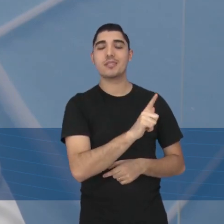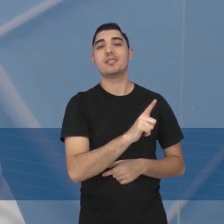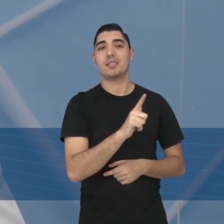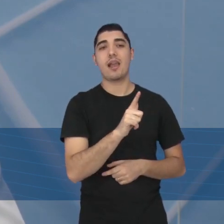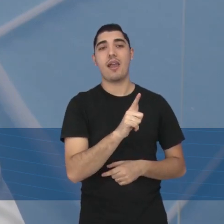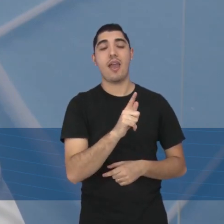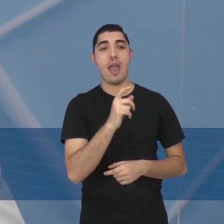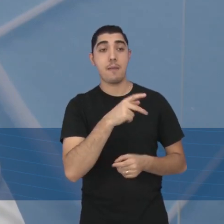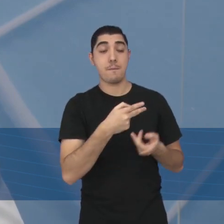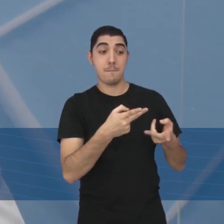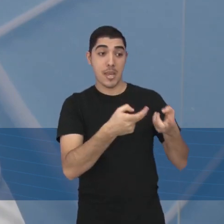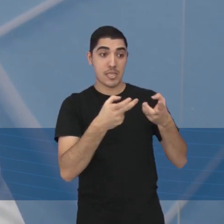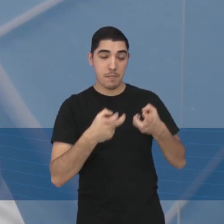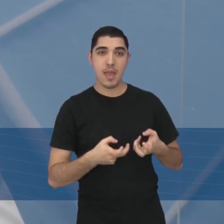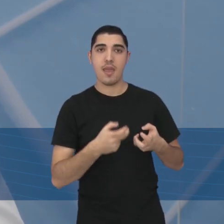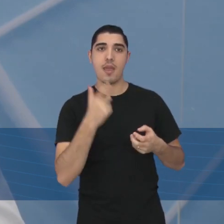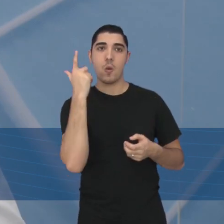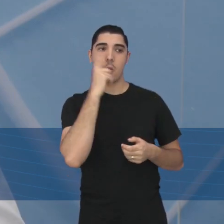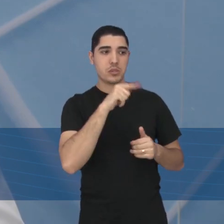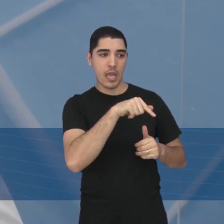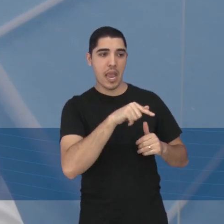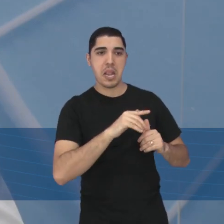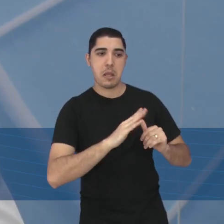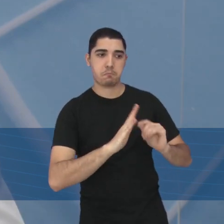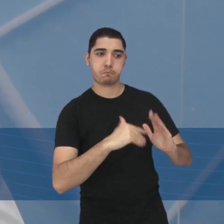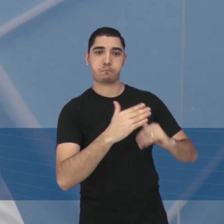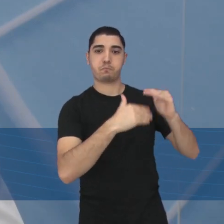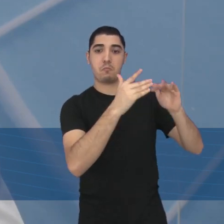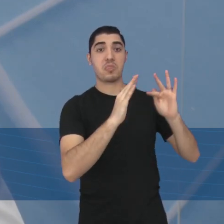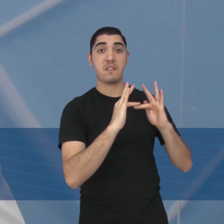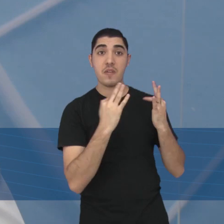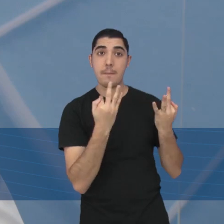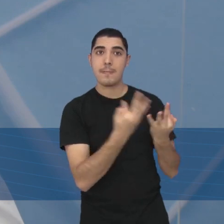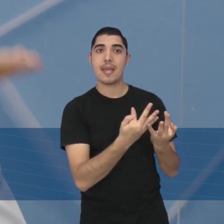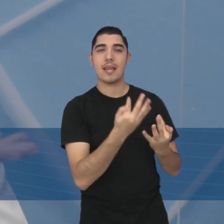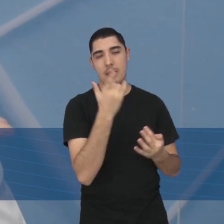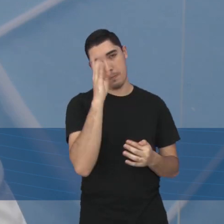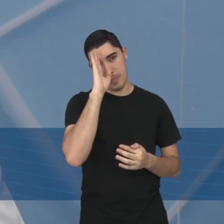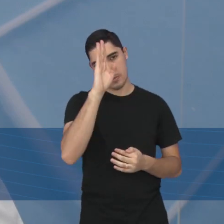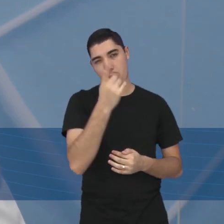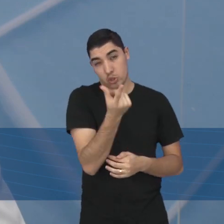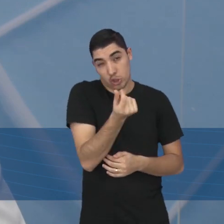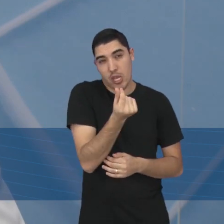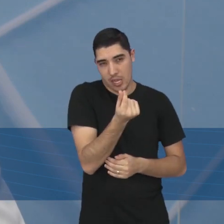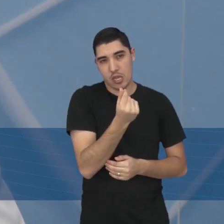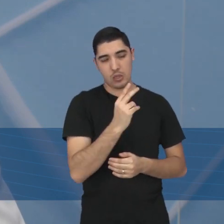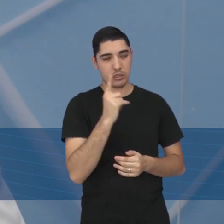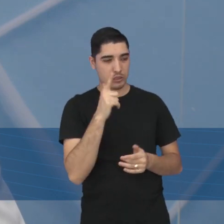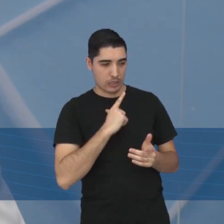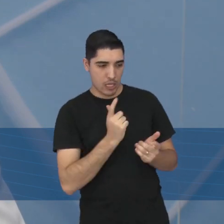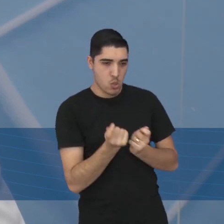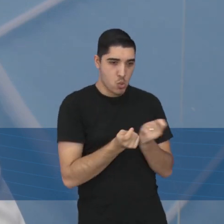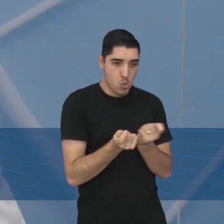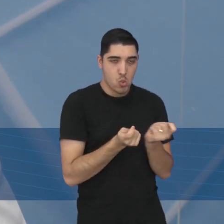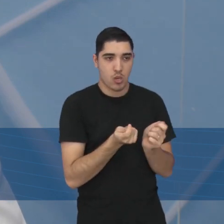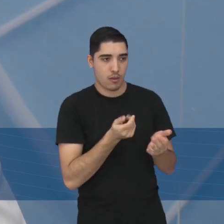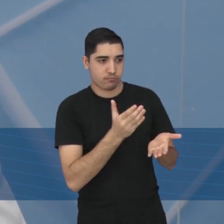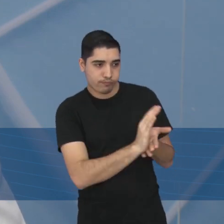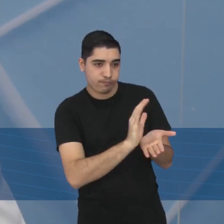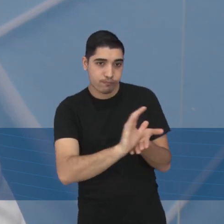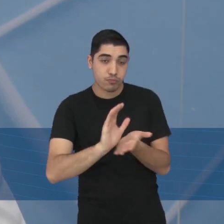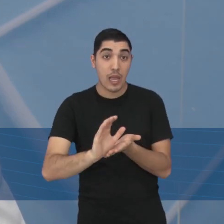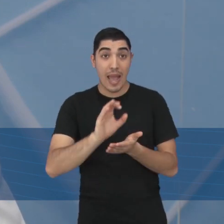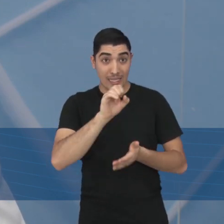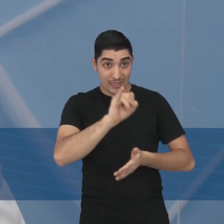coisas que um filho traz. Às vezes ele vai demandar muito dessa família, principalmente financeiramente, que foram os números que você trouxe. Se